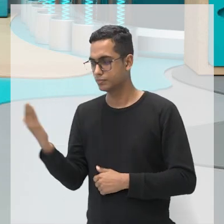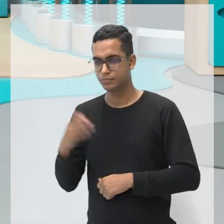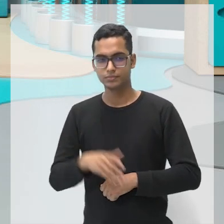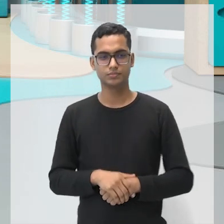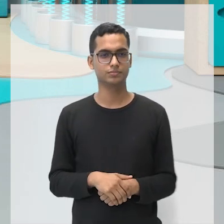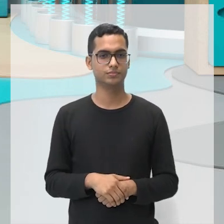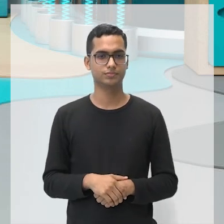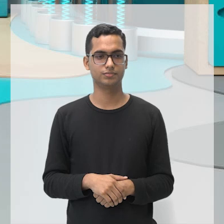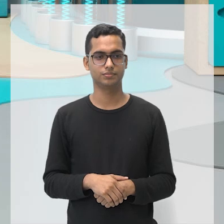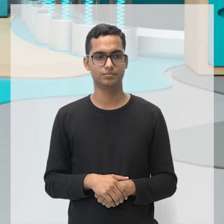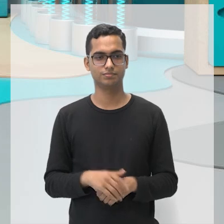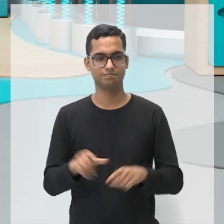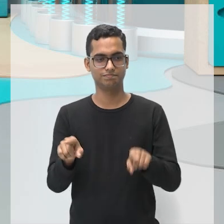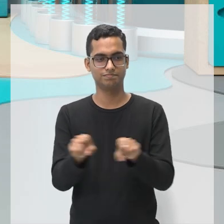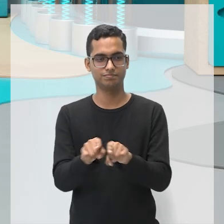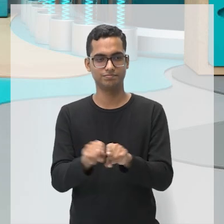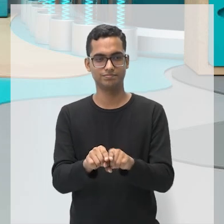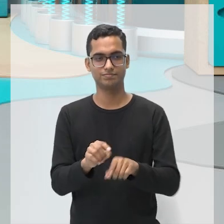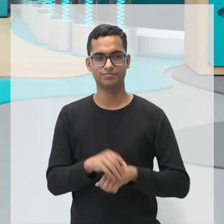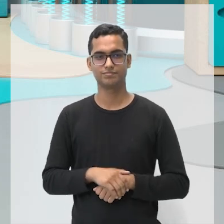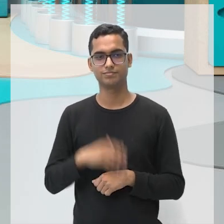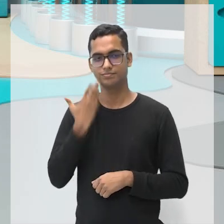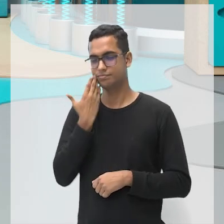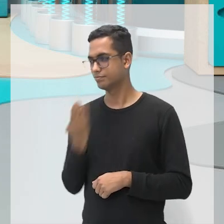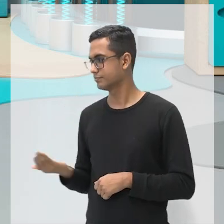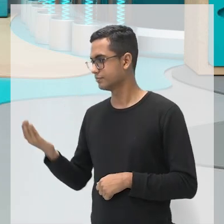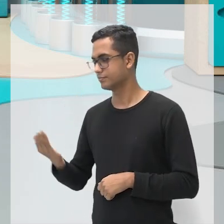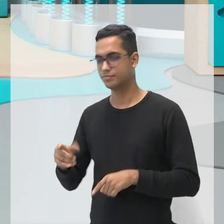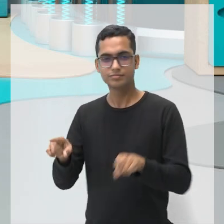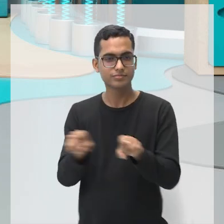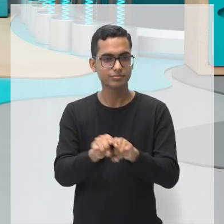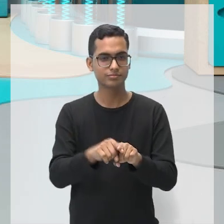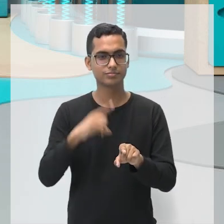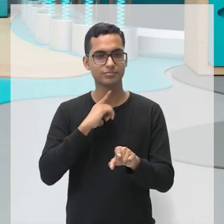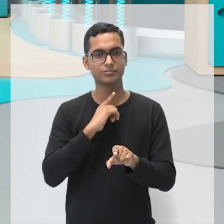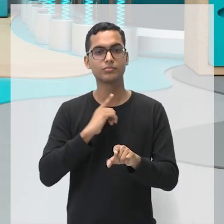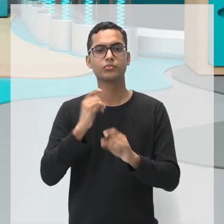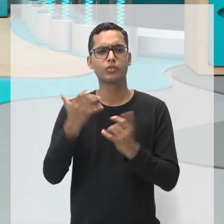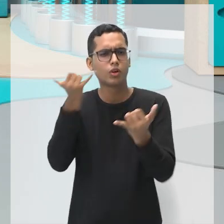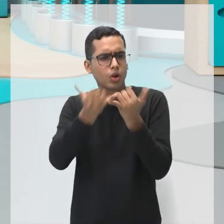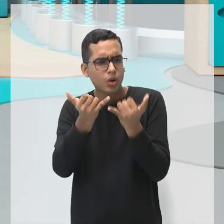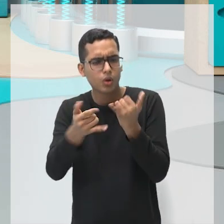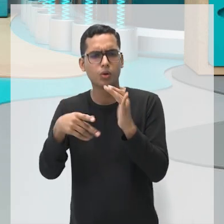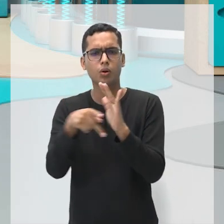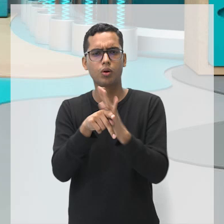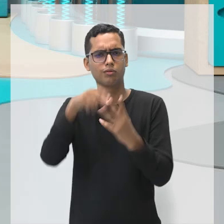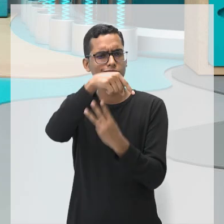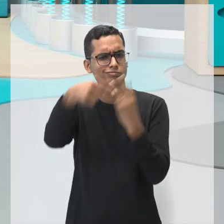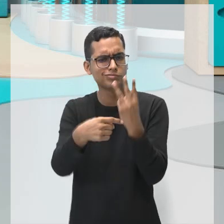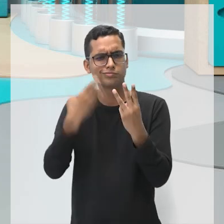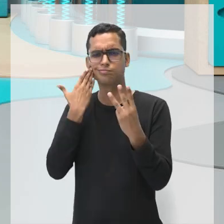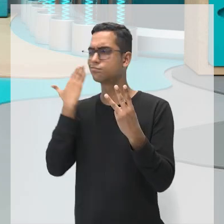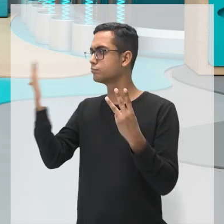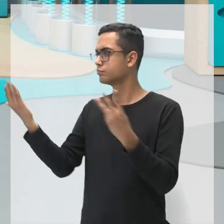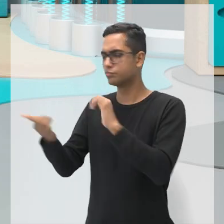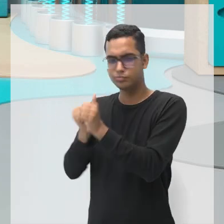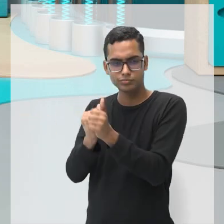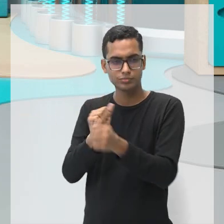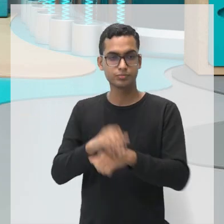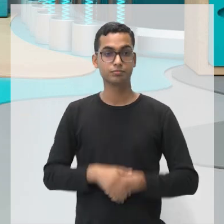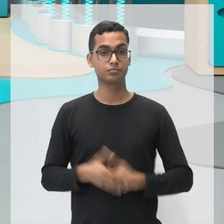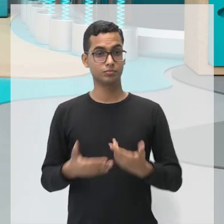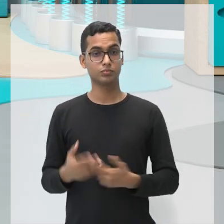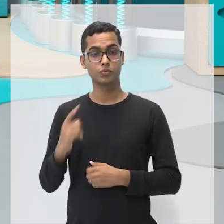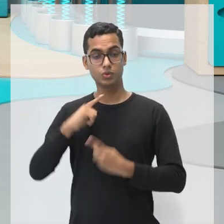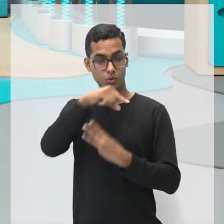semelhanças dos esportes de campo e taco, né? O beisebol e o cricket versus ali o tacobol. As semelhanças, ambos